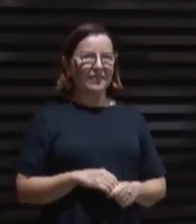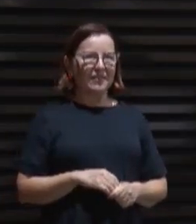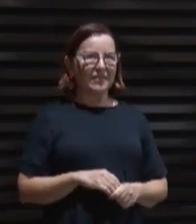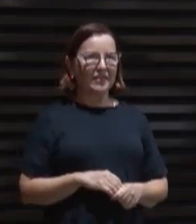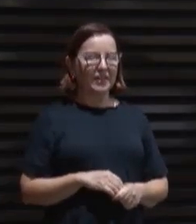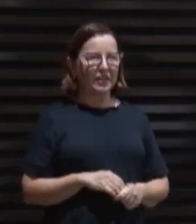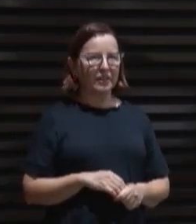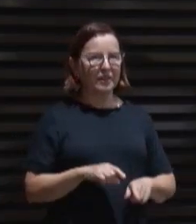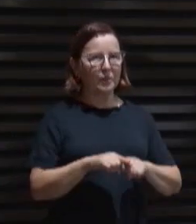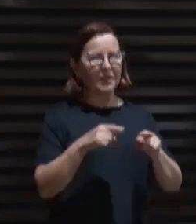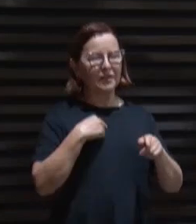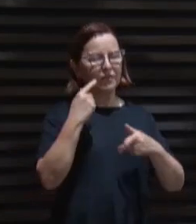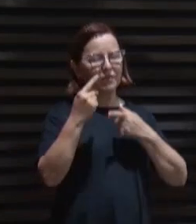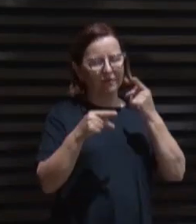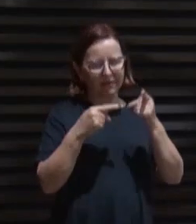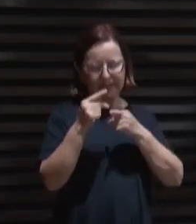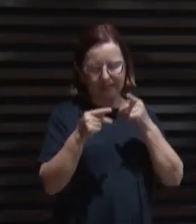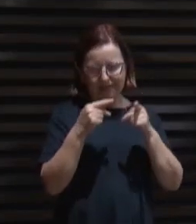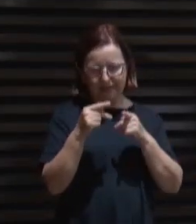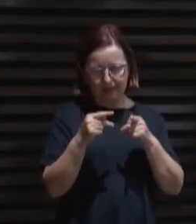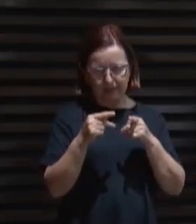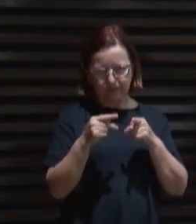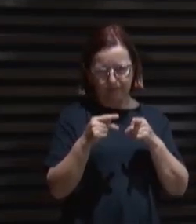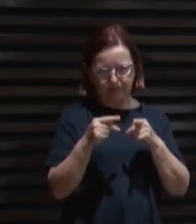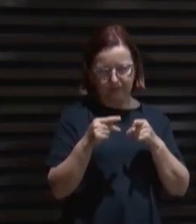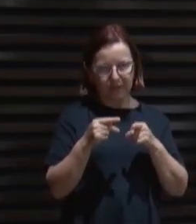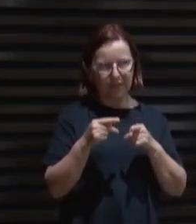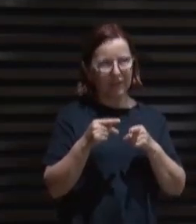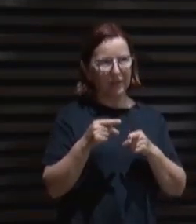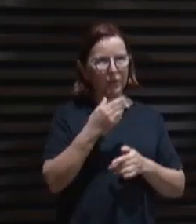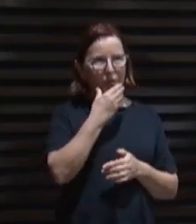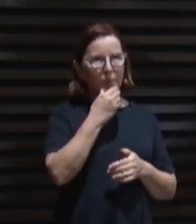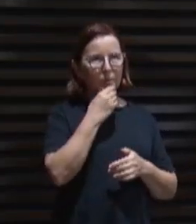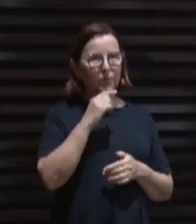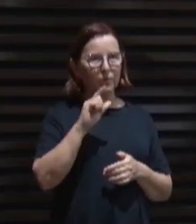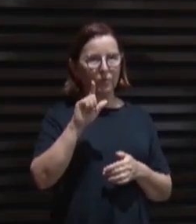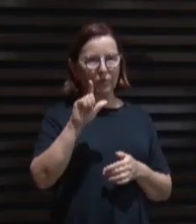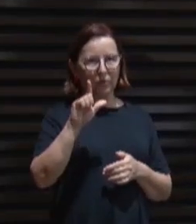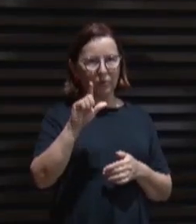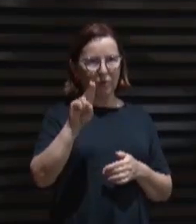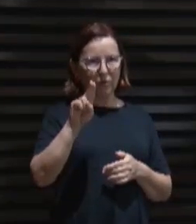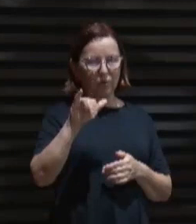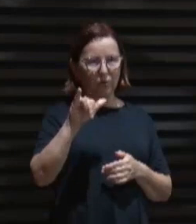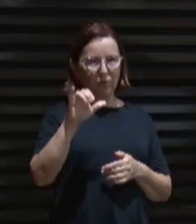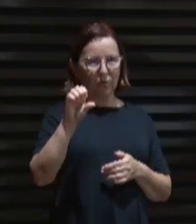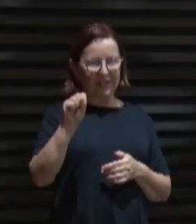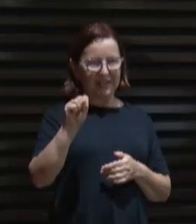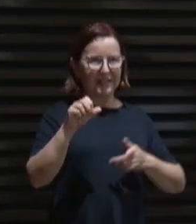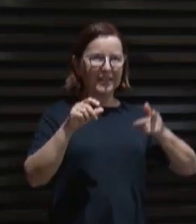Mas eu estava falando aqui e o irmão Luiz, que está sentado lá atrás, cochichou bem alto